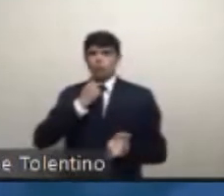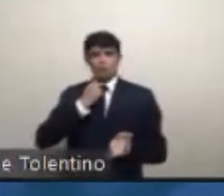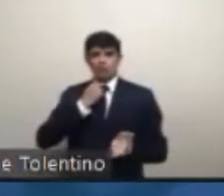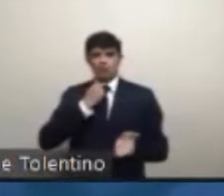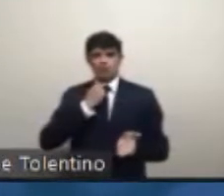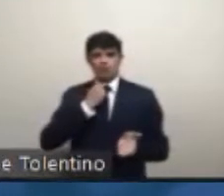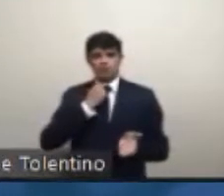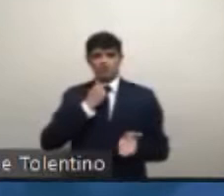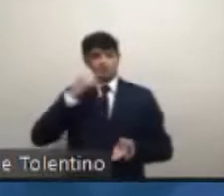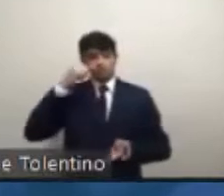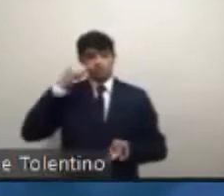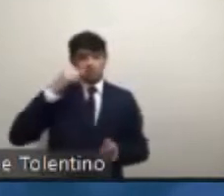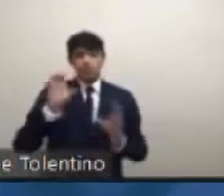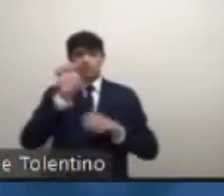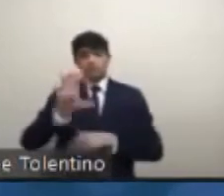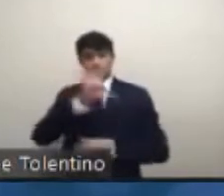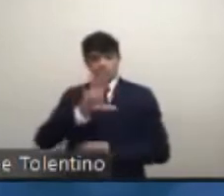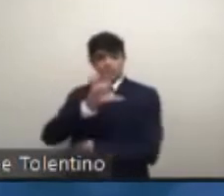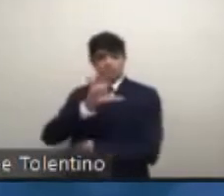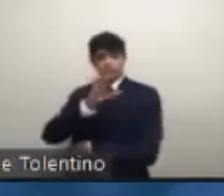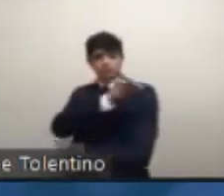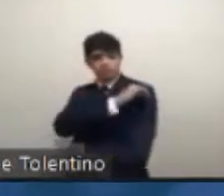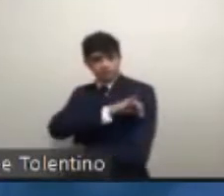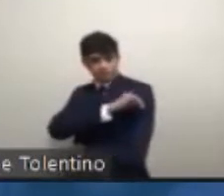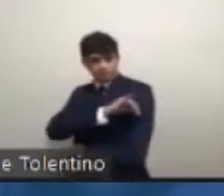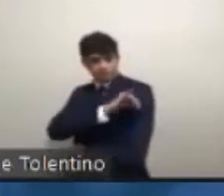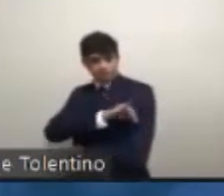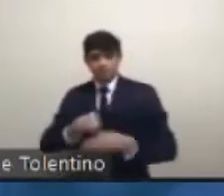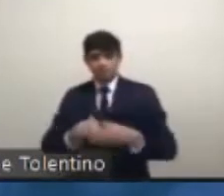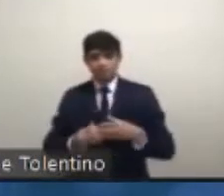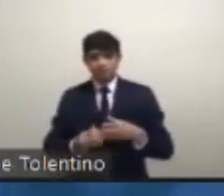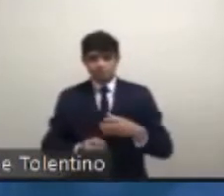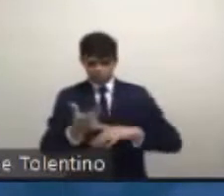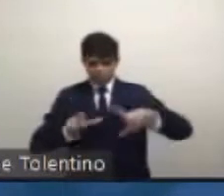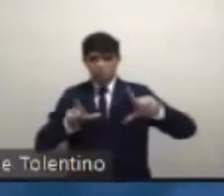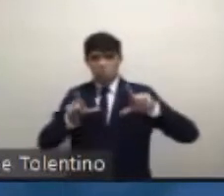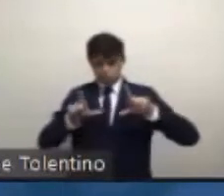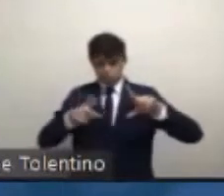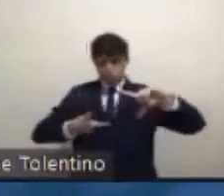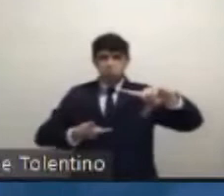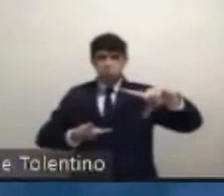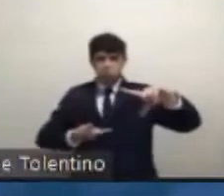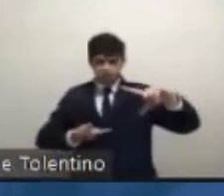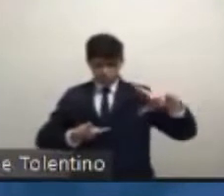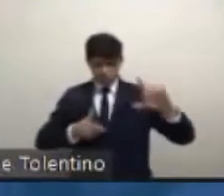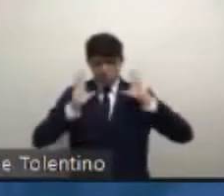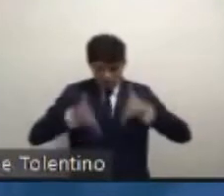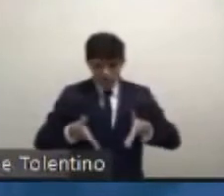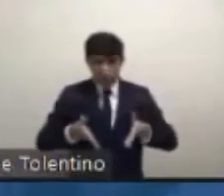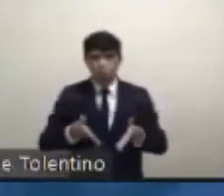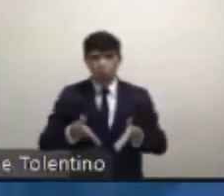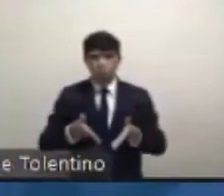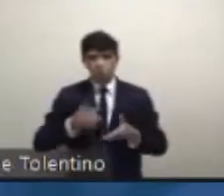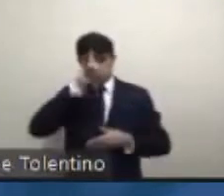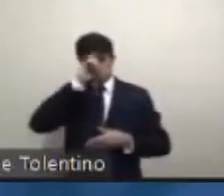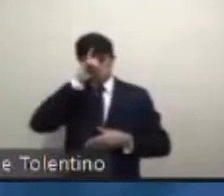permite que o paciente faça uma pequena rasura, um pequeno adendo, isso não deve ser adotado pelos hospitais, porque, na verdade,